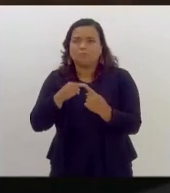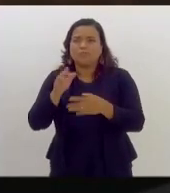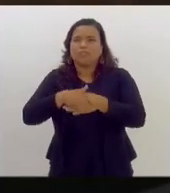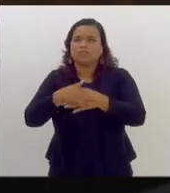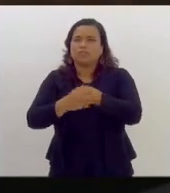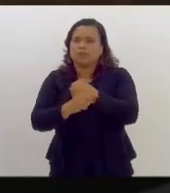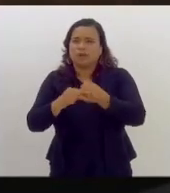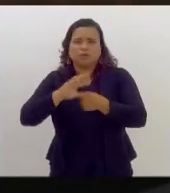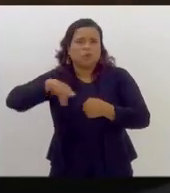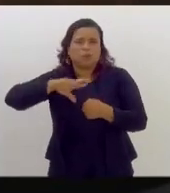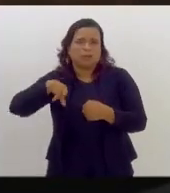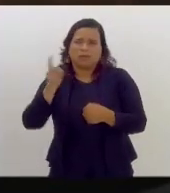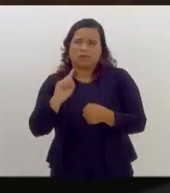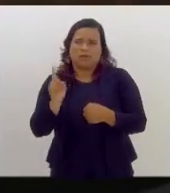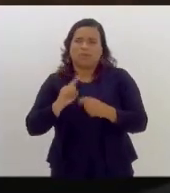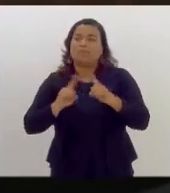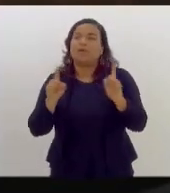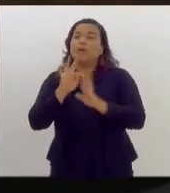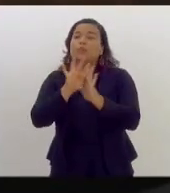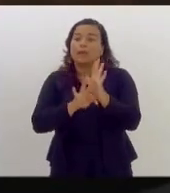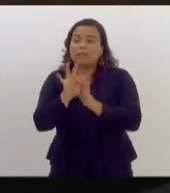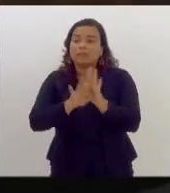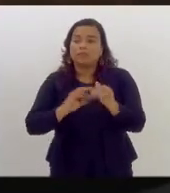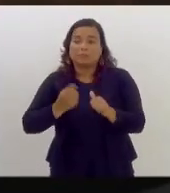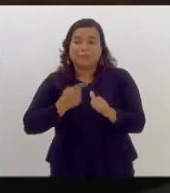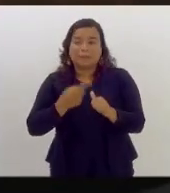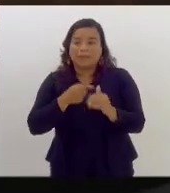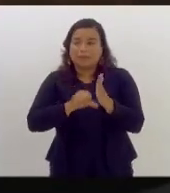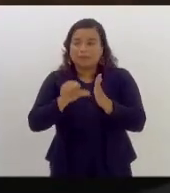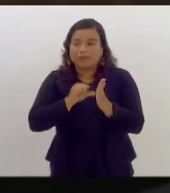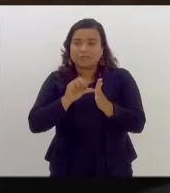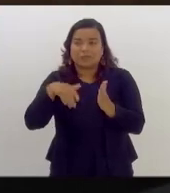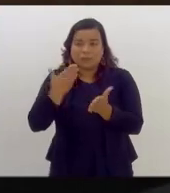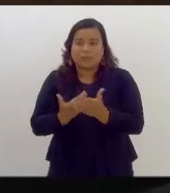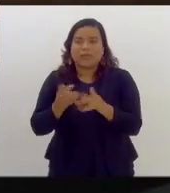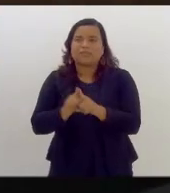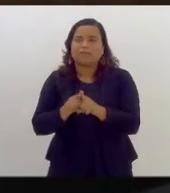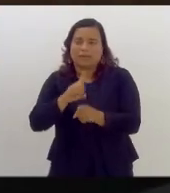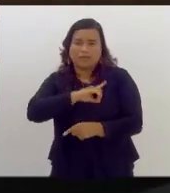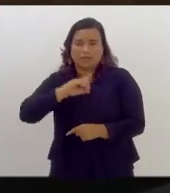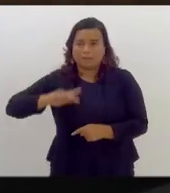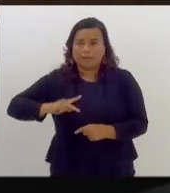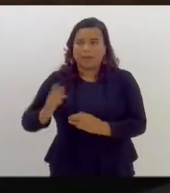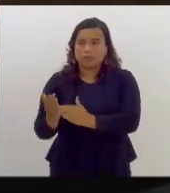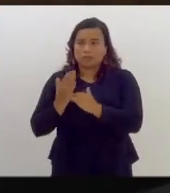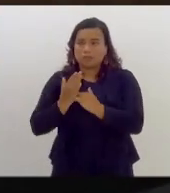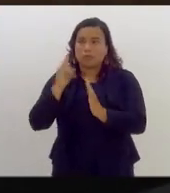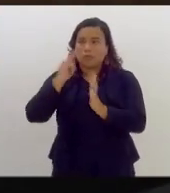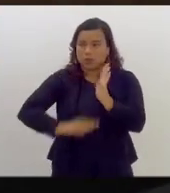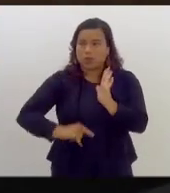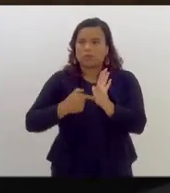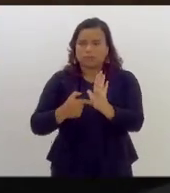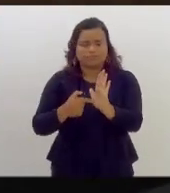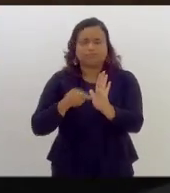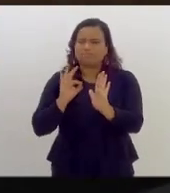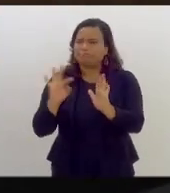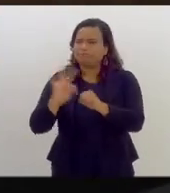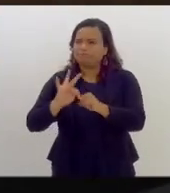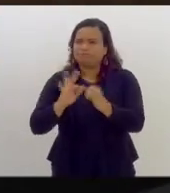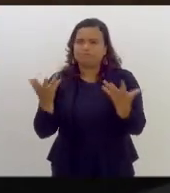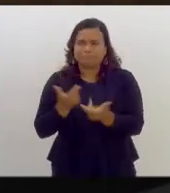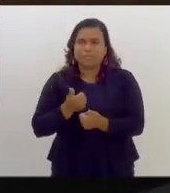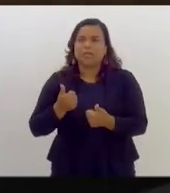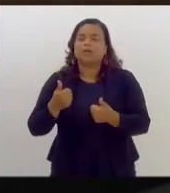o texto, desde a sua primeira versão, e a Defensoria Pública nos ajudou, inclusive, com uma nota técnica muito qualificada,